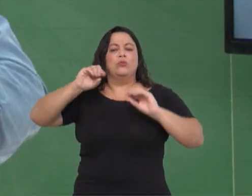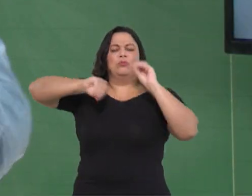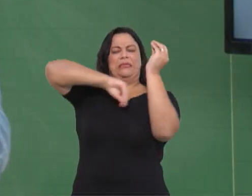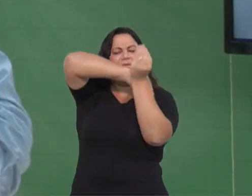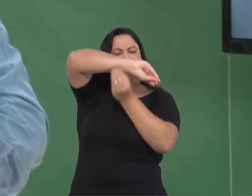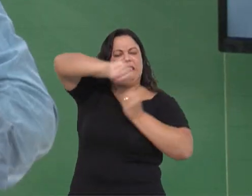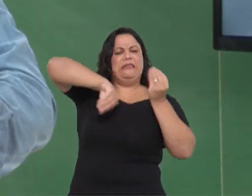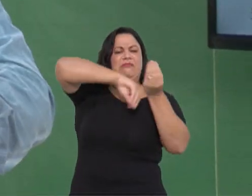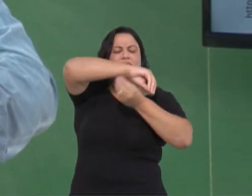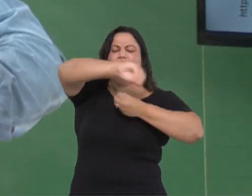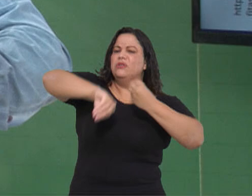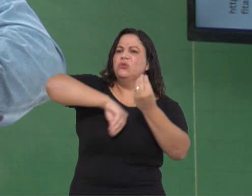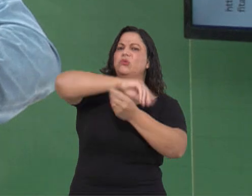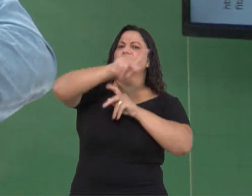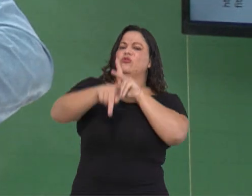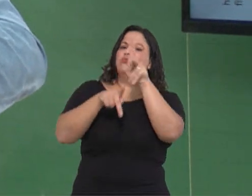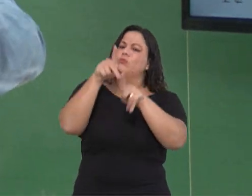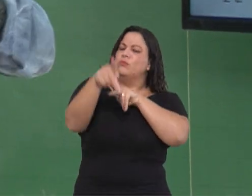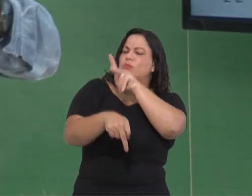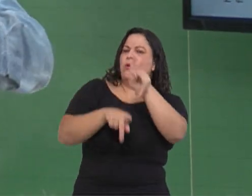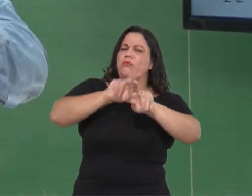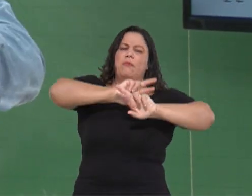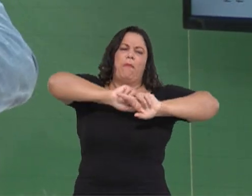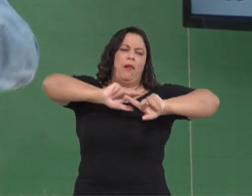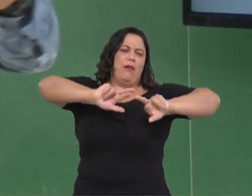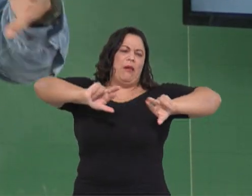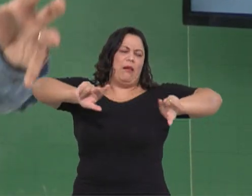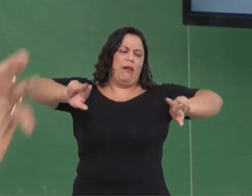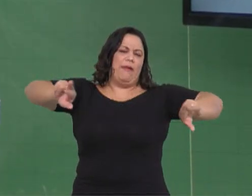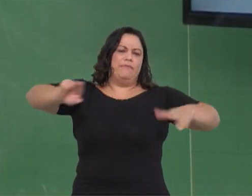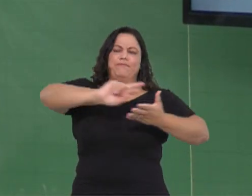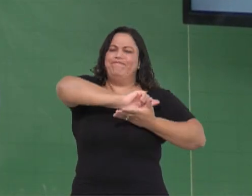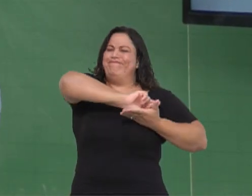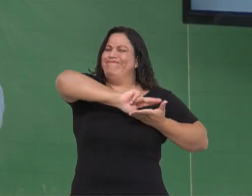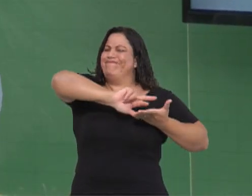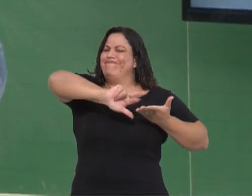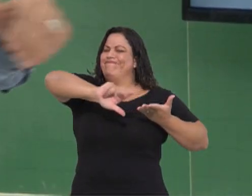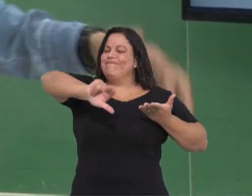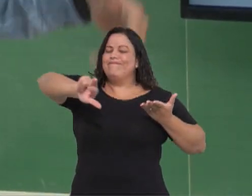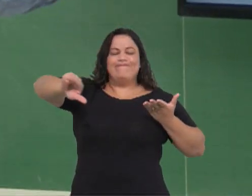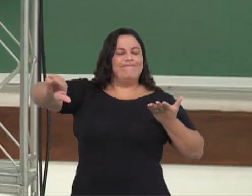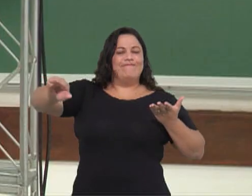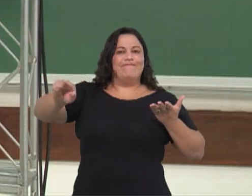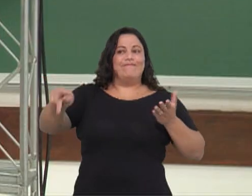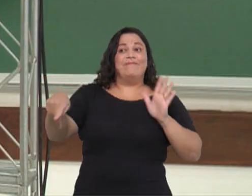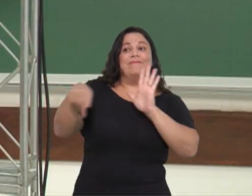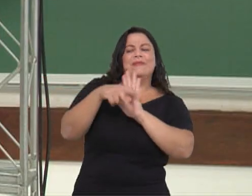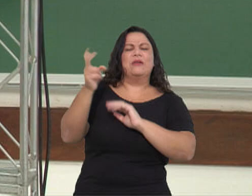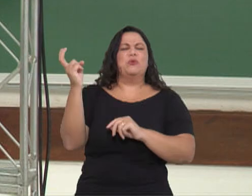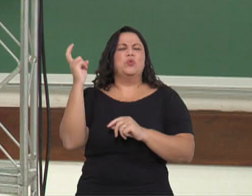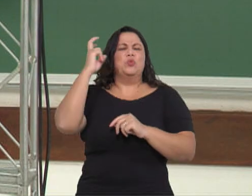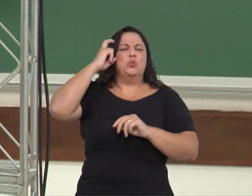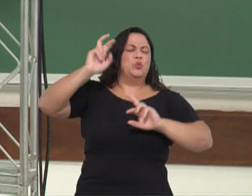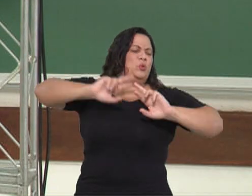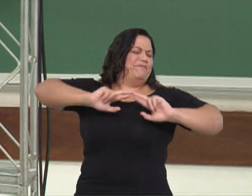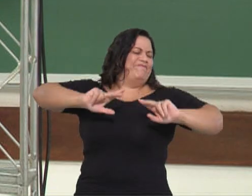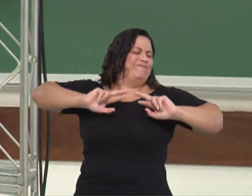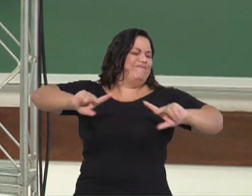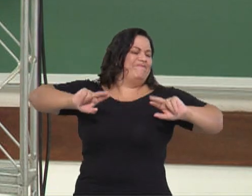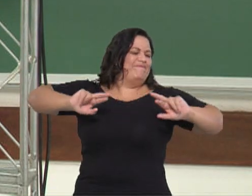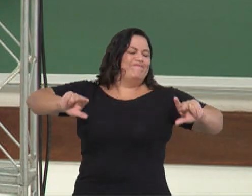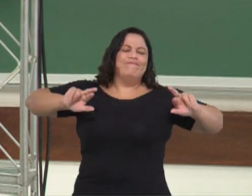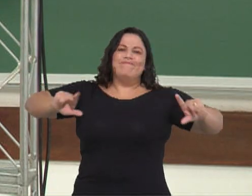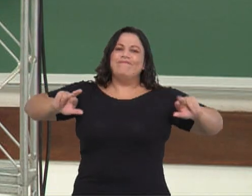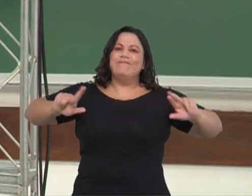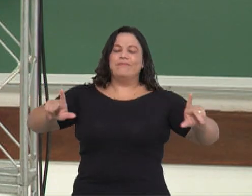povos e com isso criamos um rico legado cultural que dá origem ao folclore nacional,